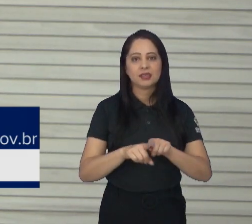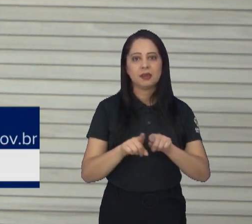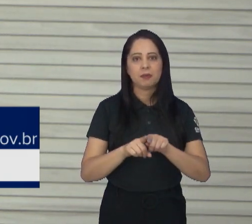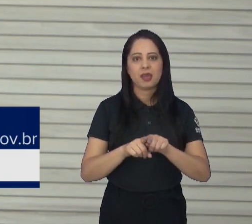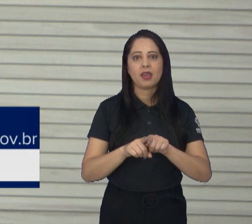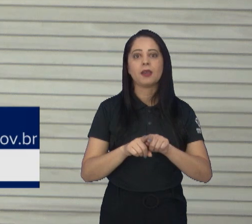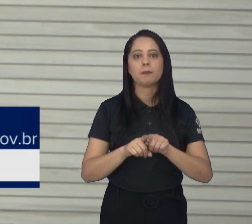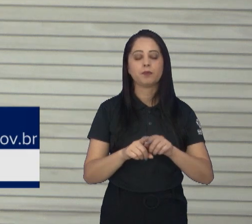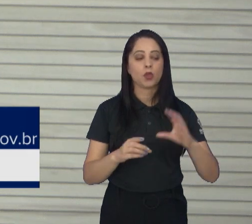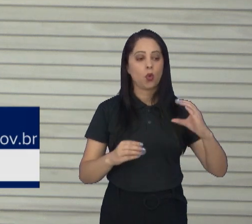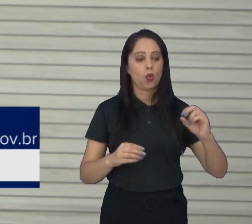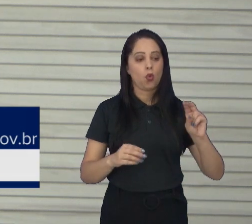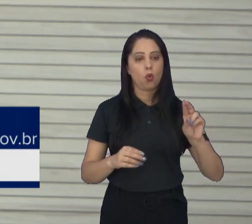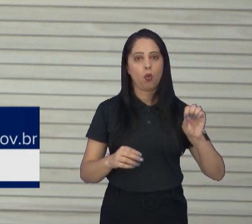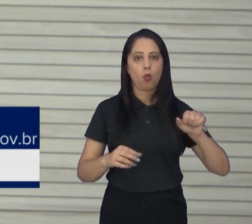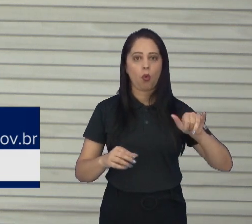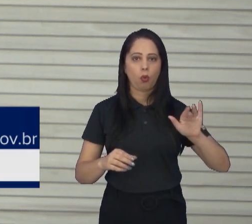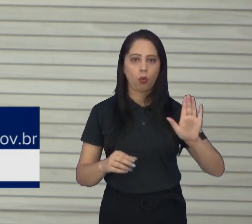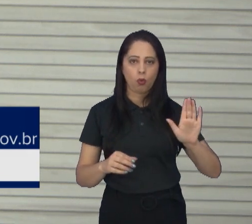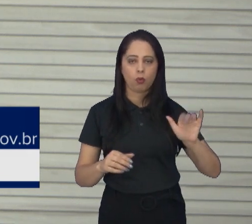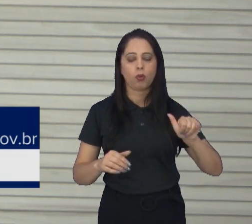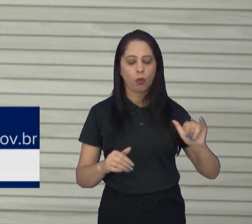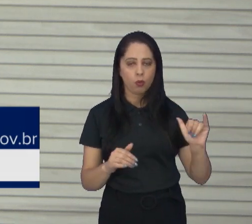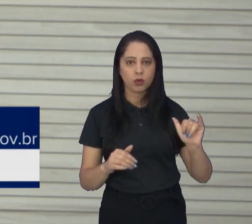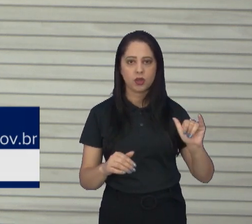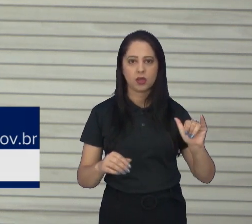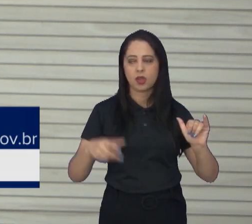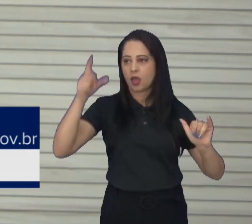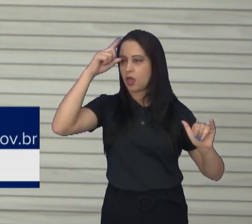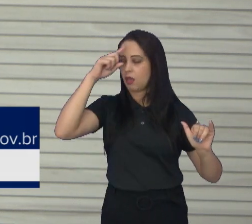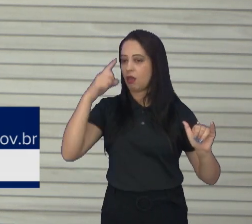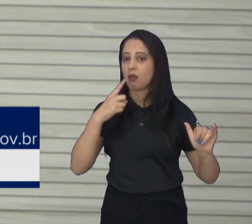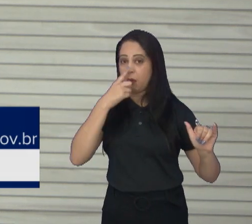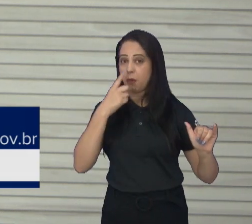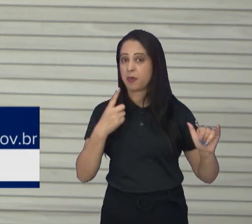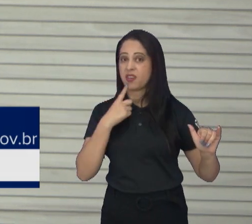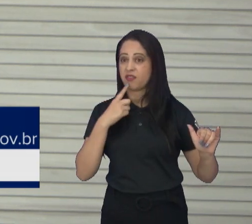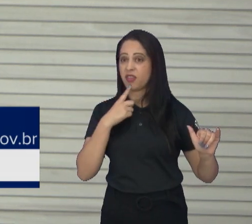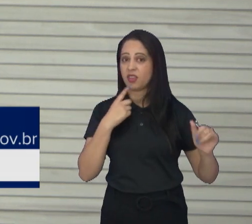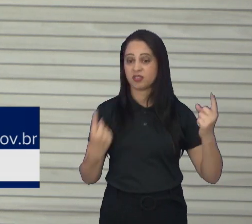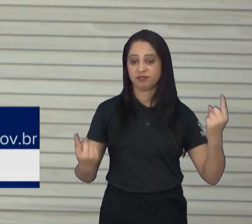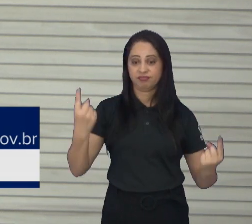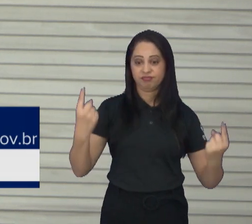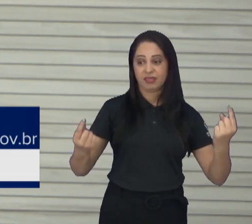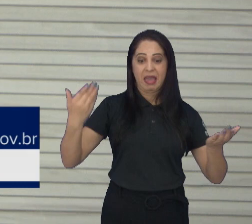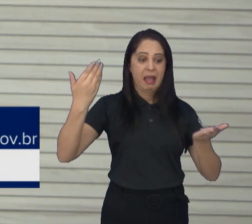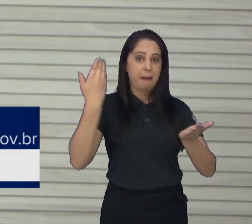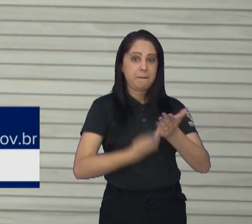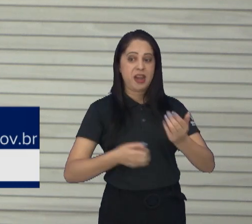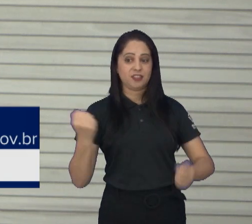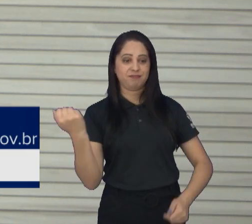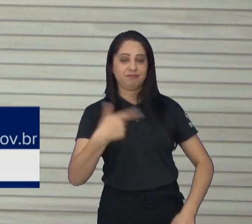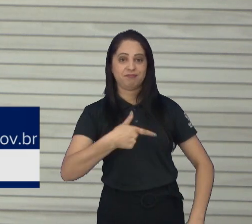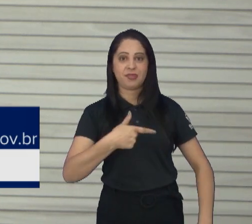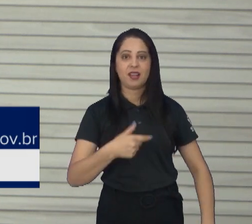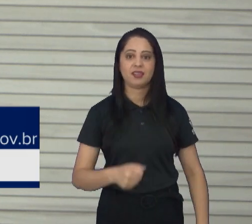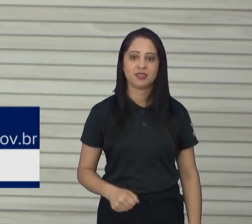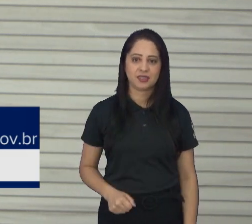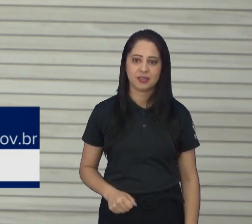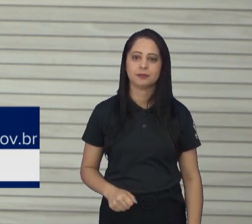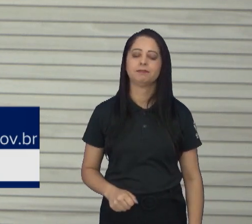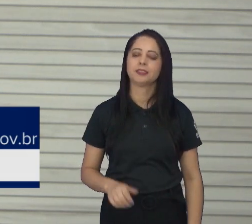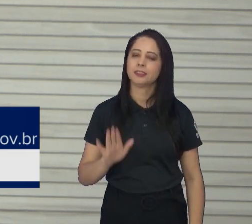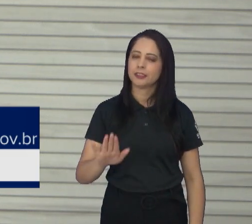16% dele. No cenário 2, ele empatou tecnicamente com a Dulce, que não tem essa máquina toda, e o ex-prefeito Carlinho.